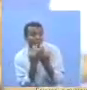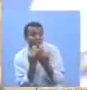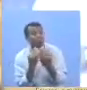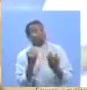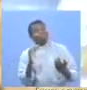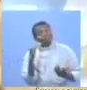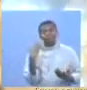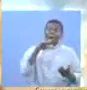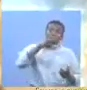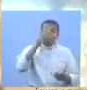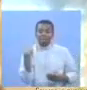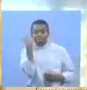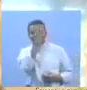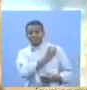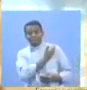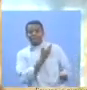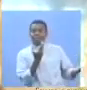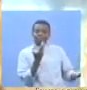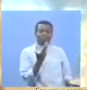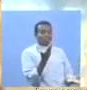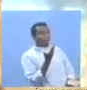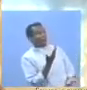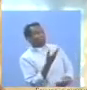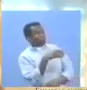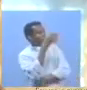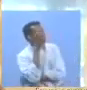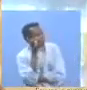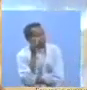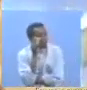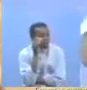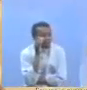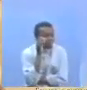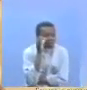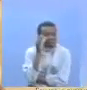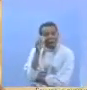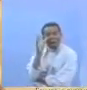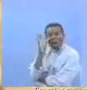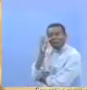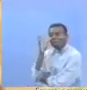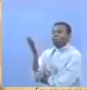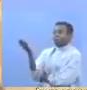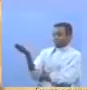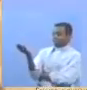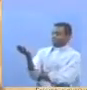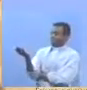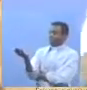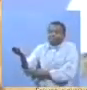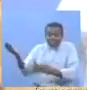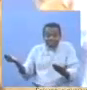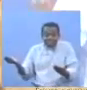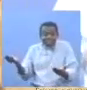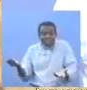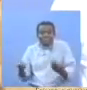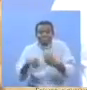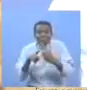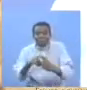curiosidade medonha, que estava olhando o que estava faltando para depois sair contando para as visitas. Porque vocês sabem que